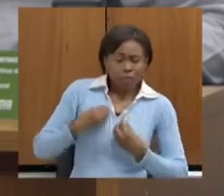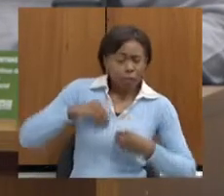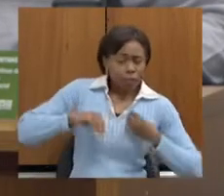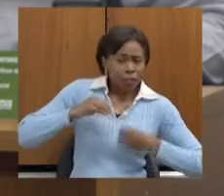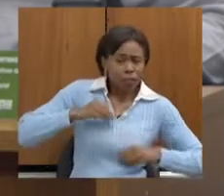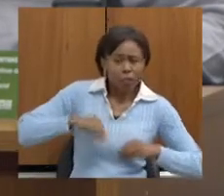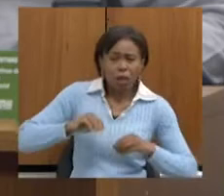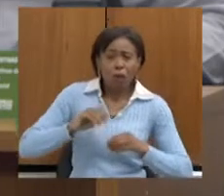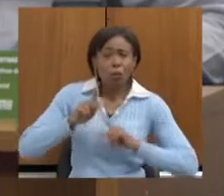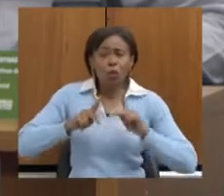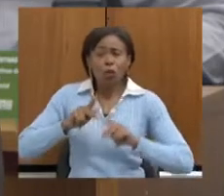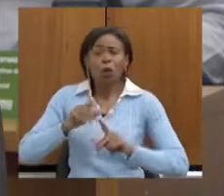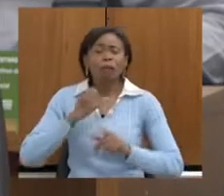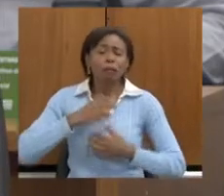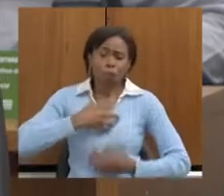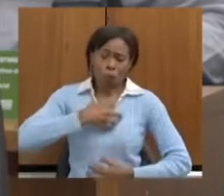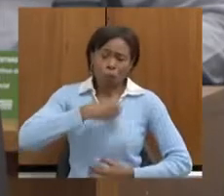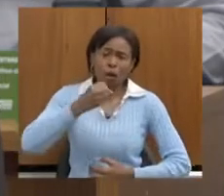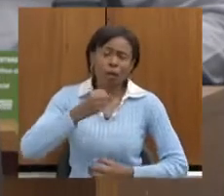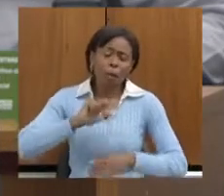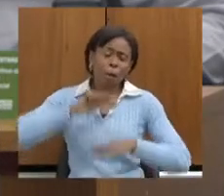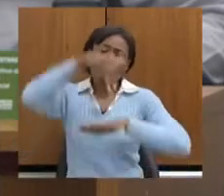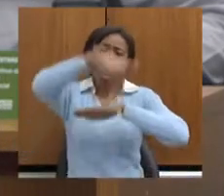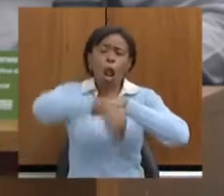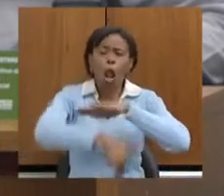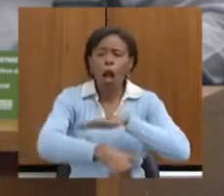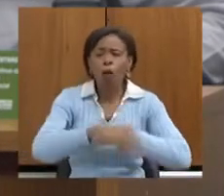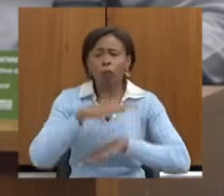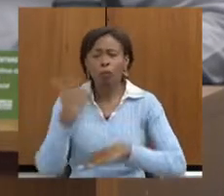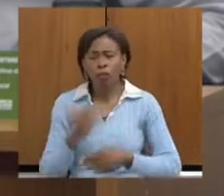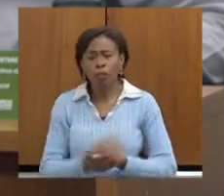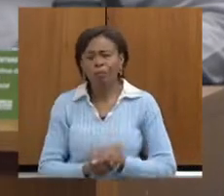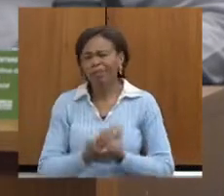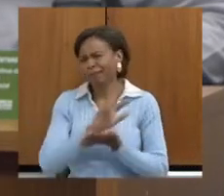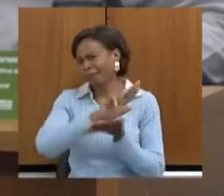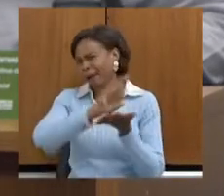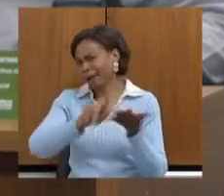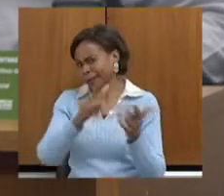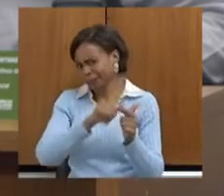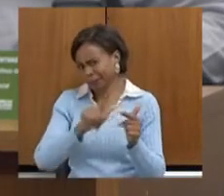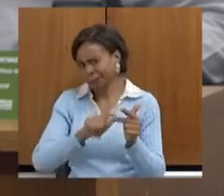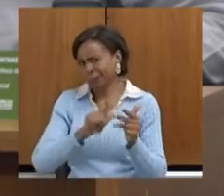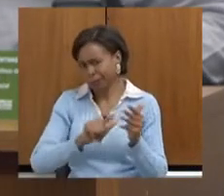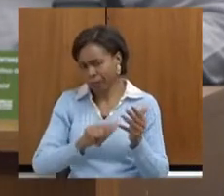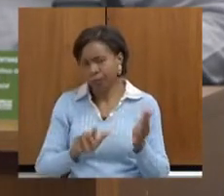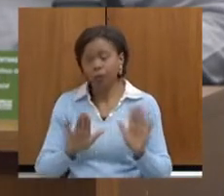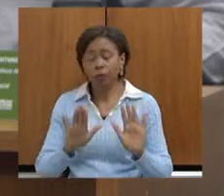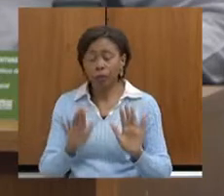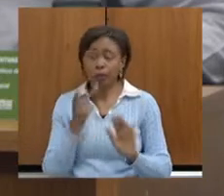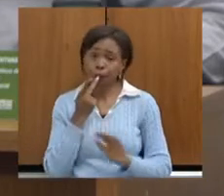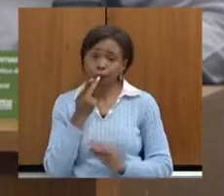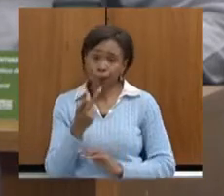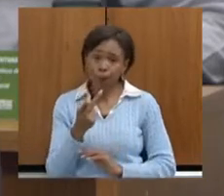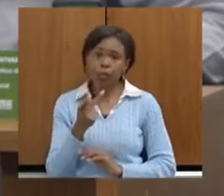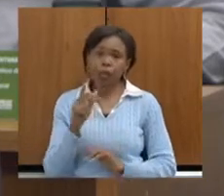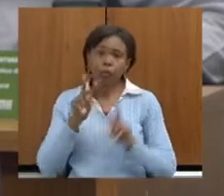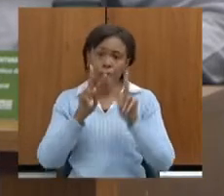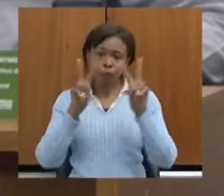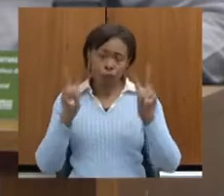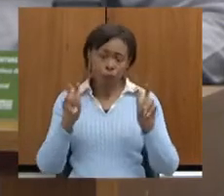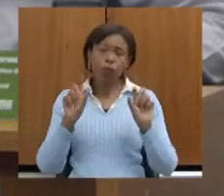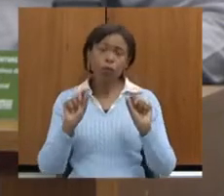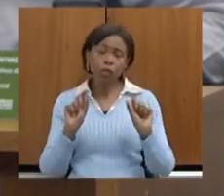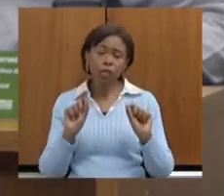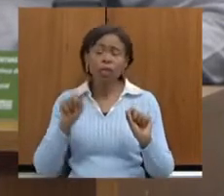tem solução então é uma série de problema né então eu vou deixar a minha fala aqui é sobre o